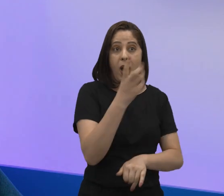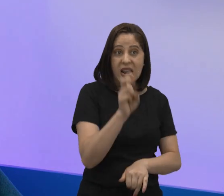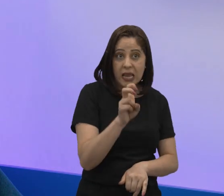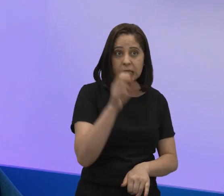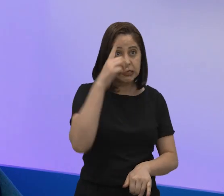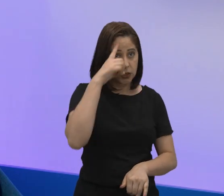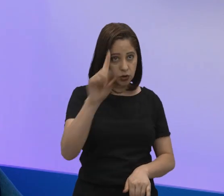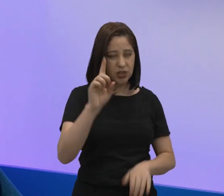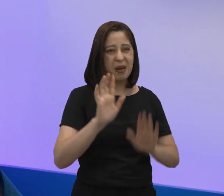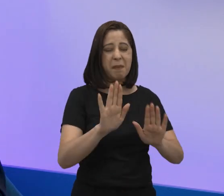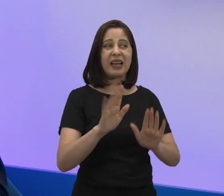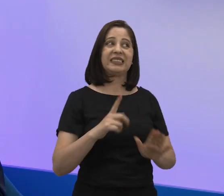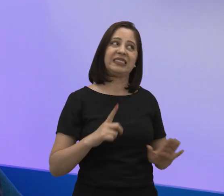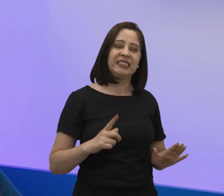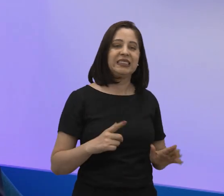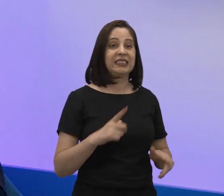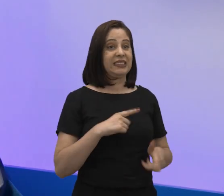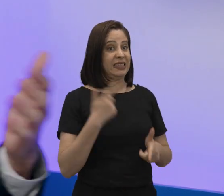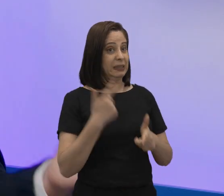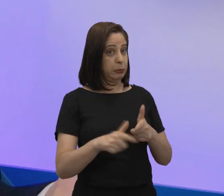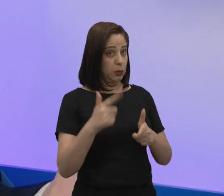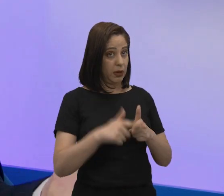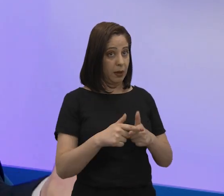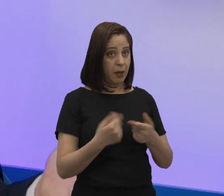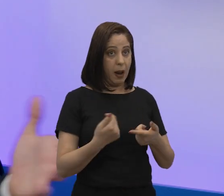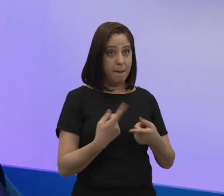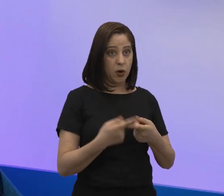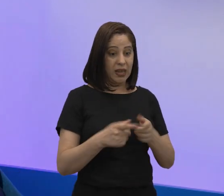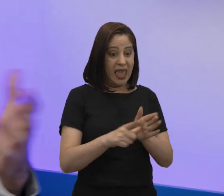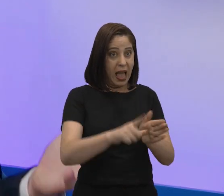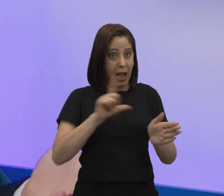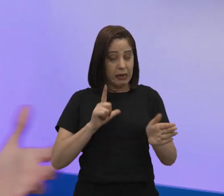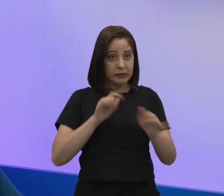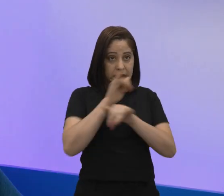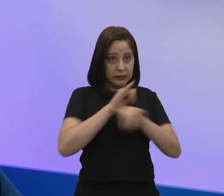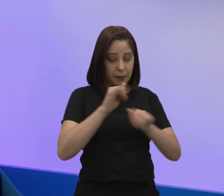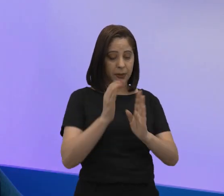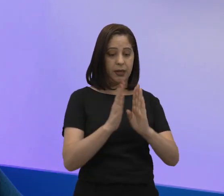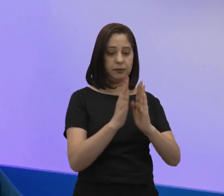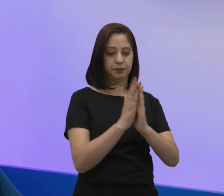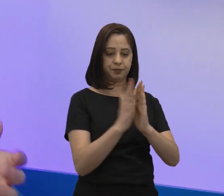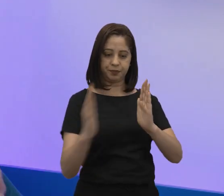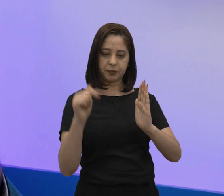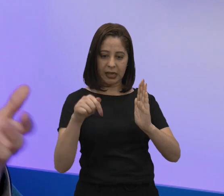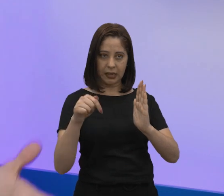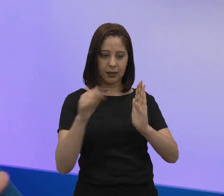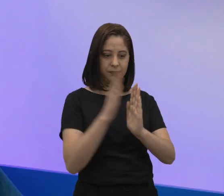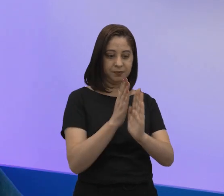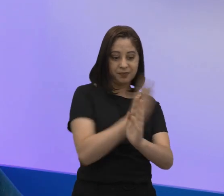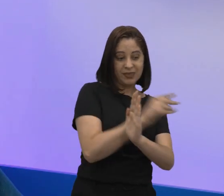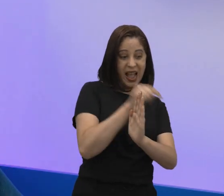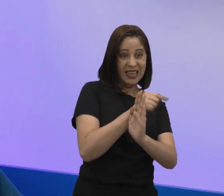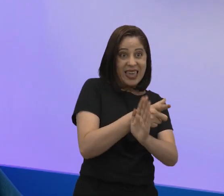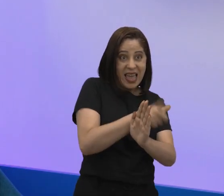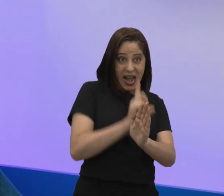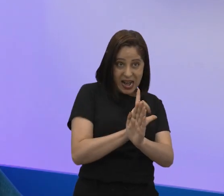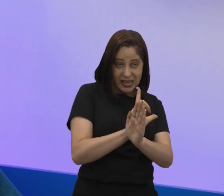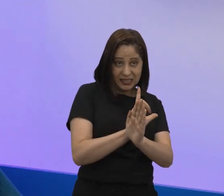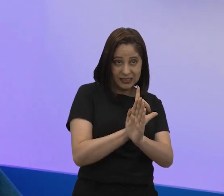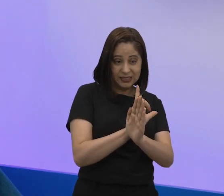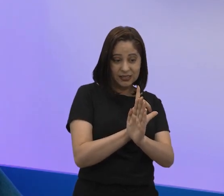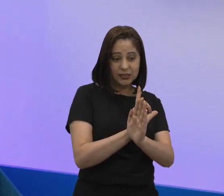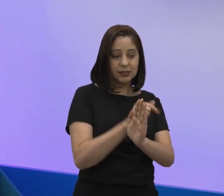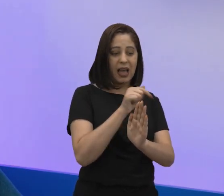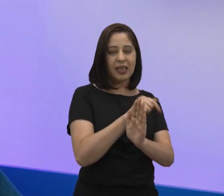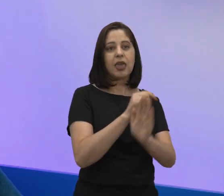um problema na realidade, porque a pré-campanha, que é o fundamental, que é onde as pessoas ganham e perdem a eleição, porque o trabalho precisa